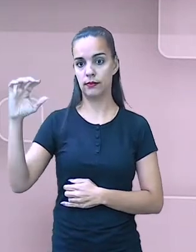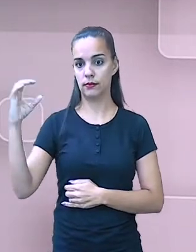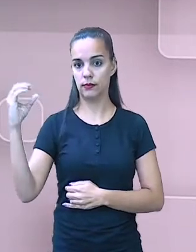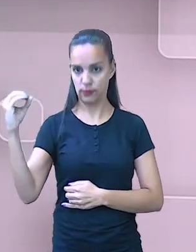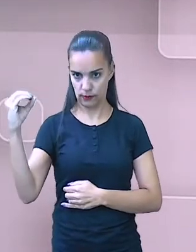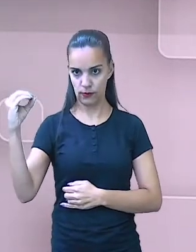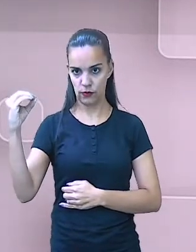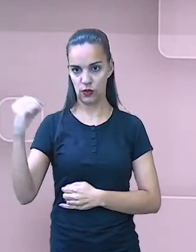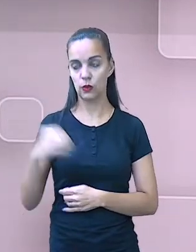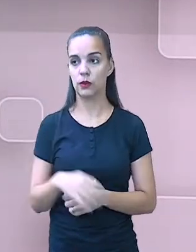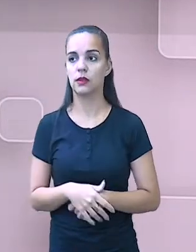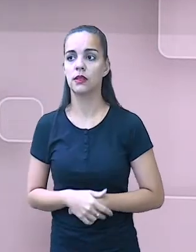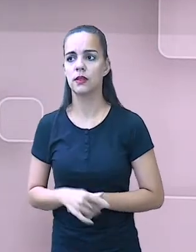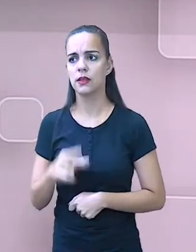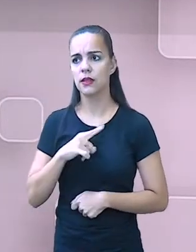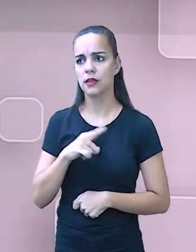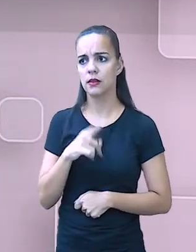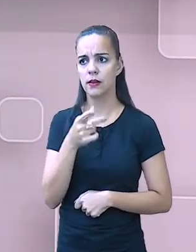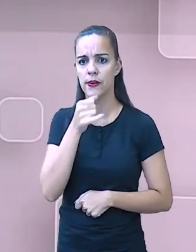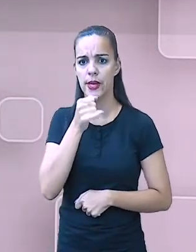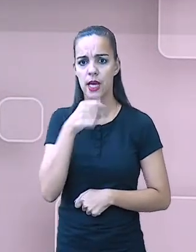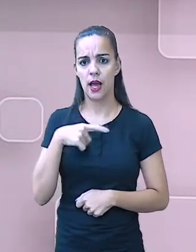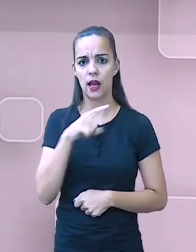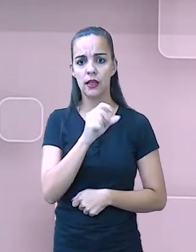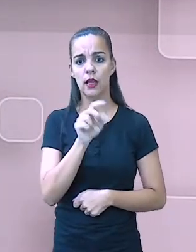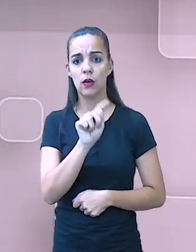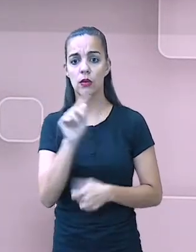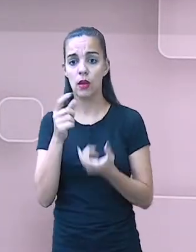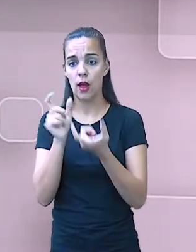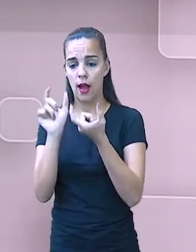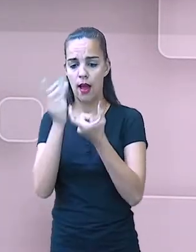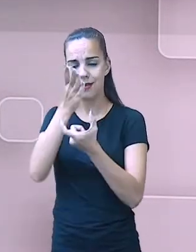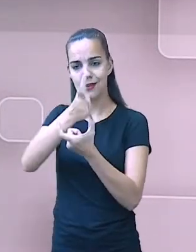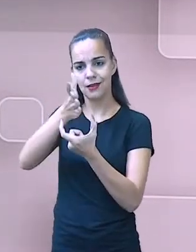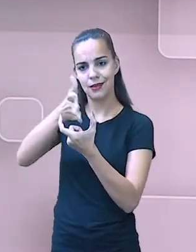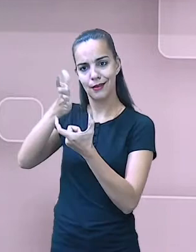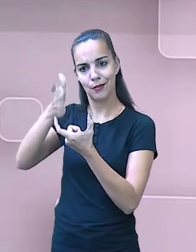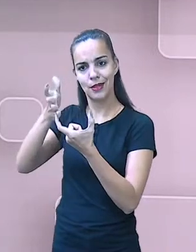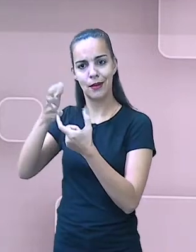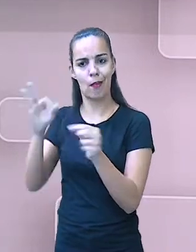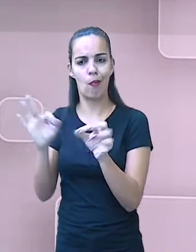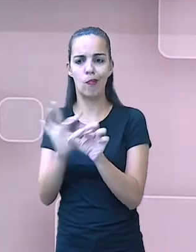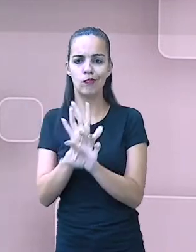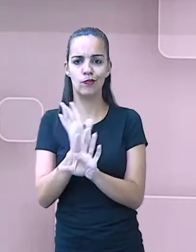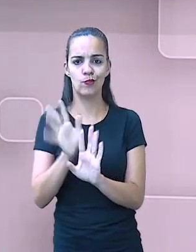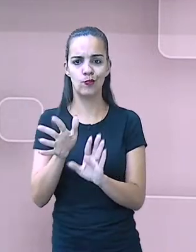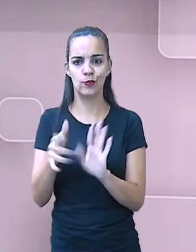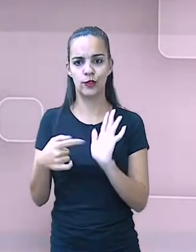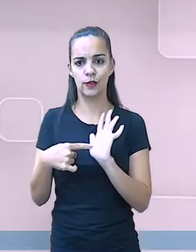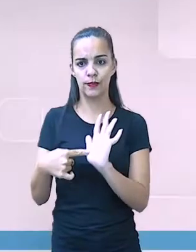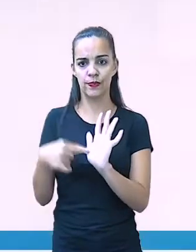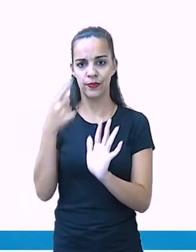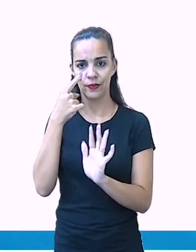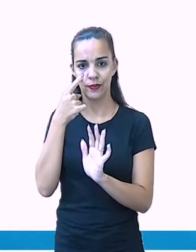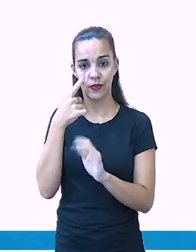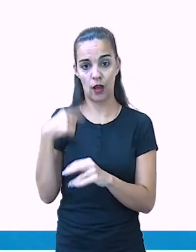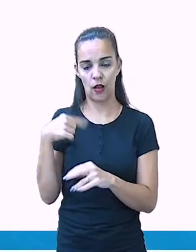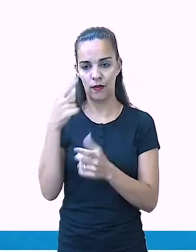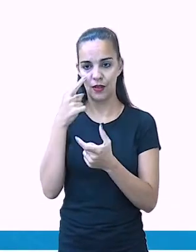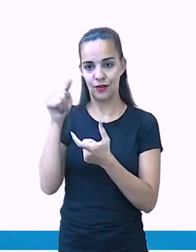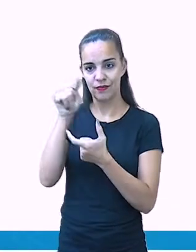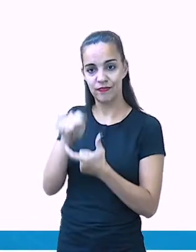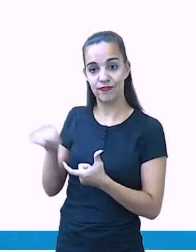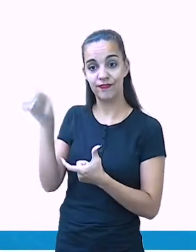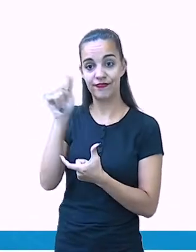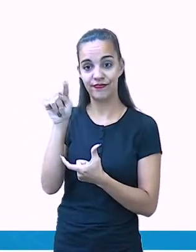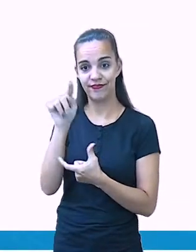Amarelo, a gente tem 4 sílabas e elas estão separadas por hífen. Olha lá. Olha os hífens marcados com um círculo